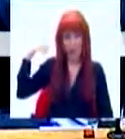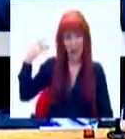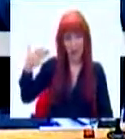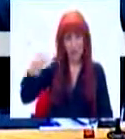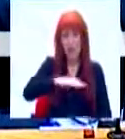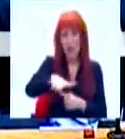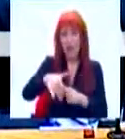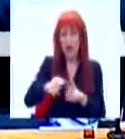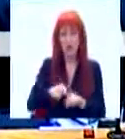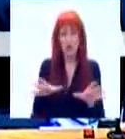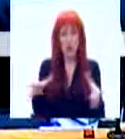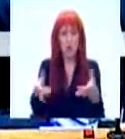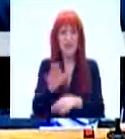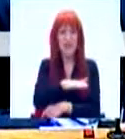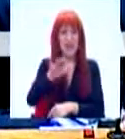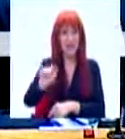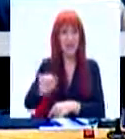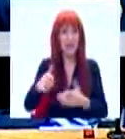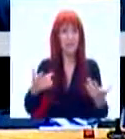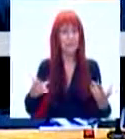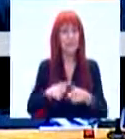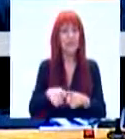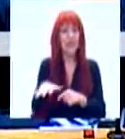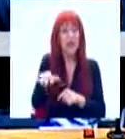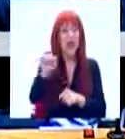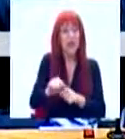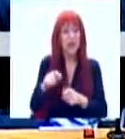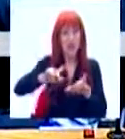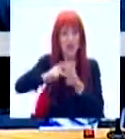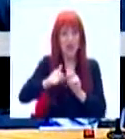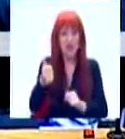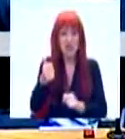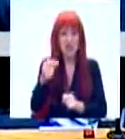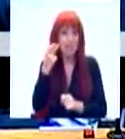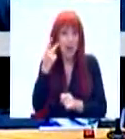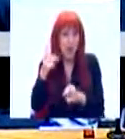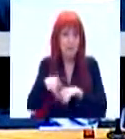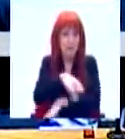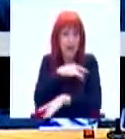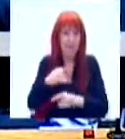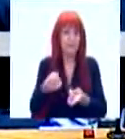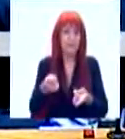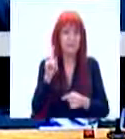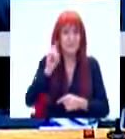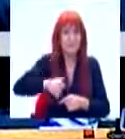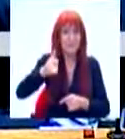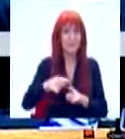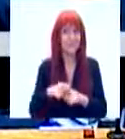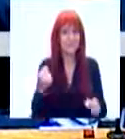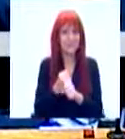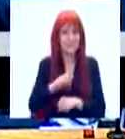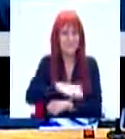que envolveu a comunidade científica, quer na área da engenharia biomédica, quer sobretudo na